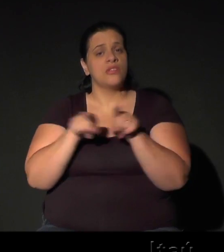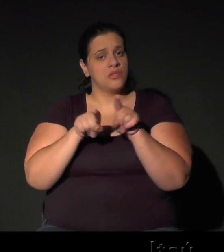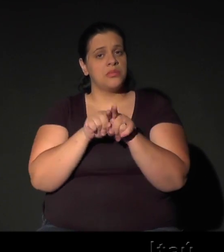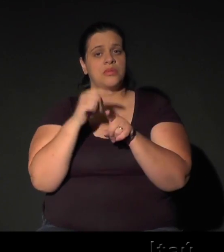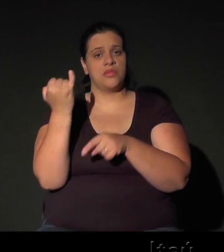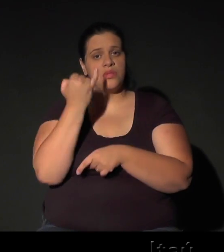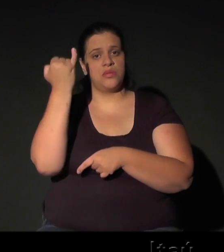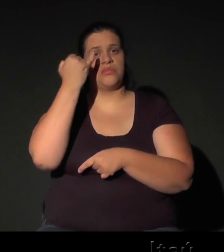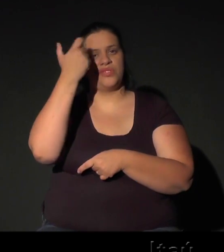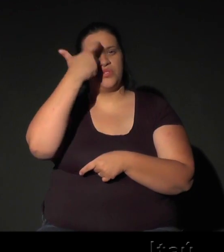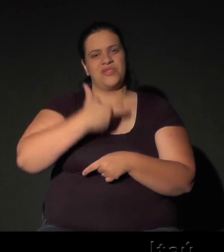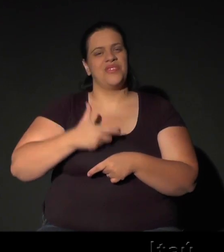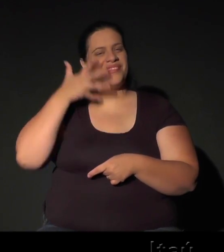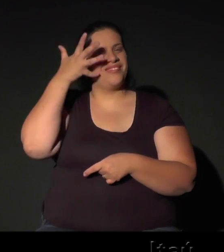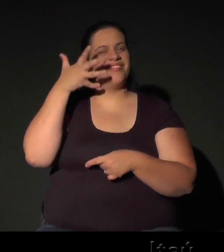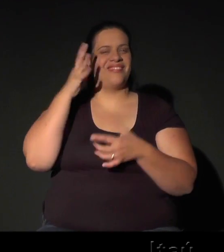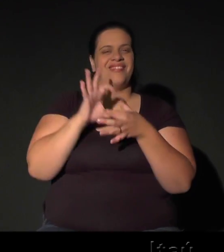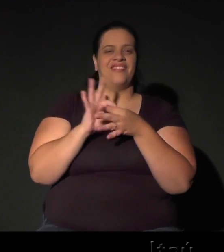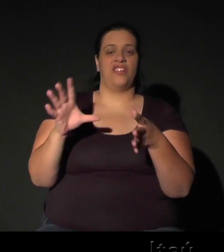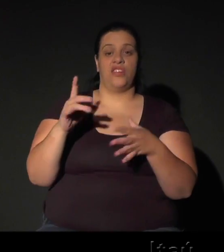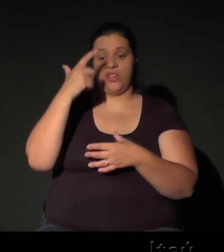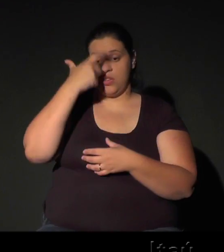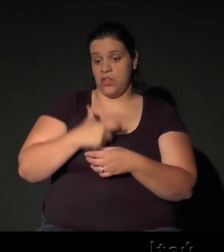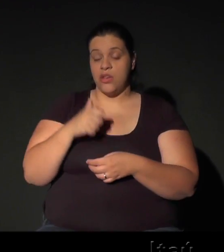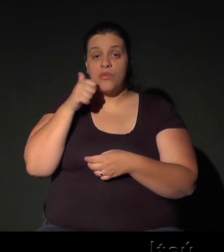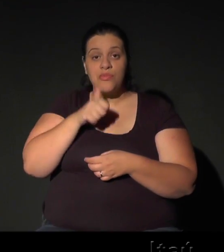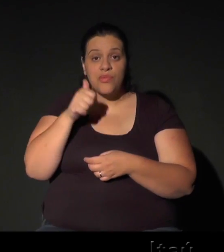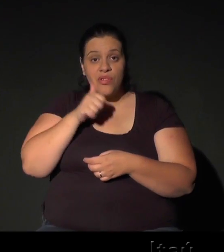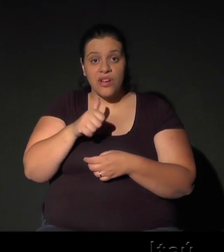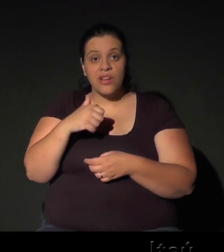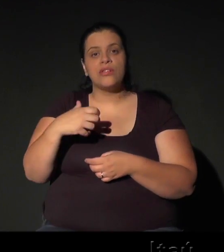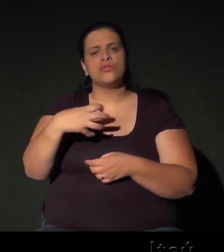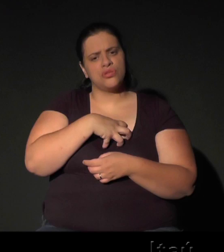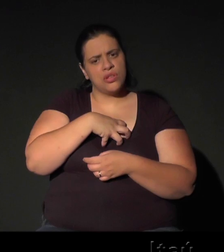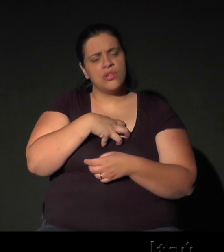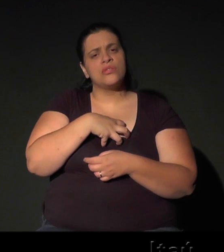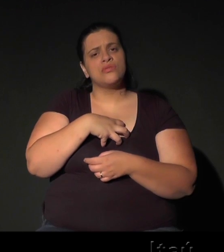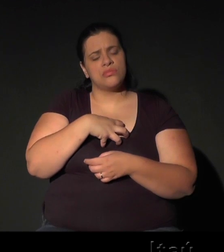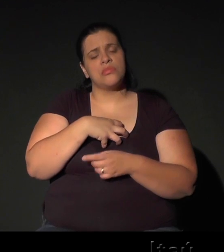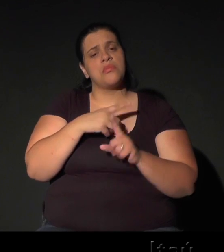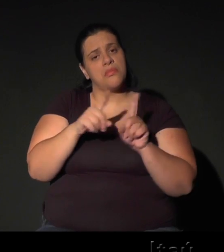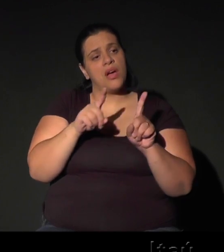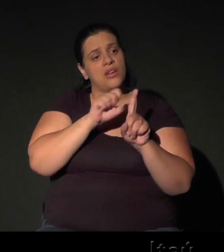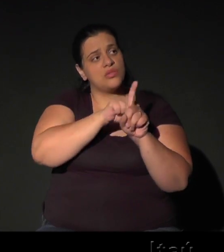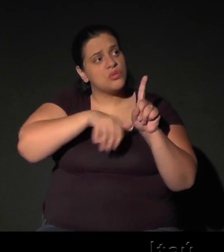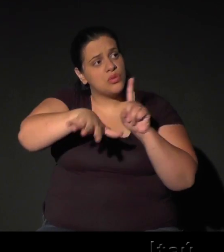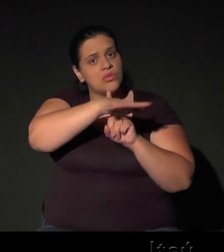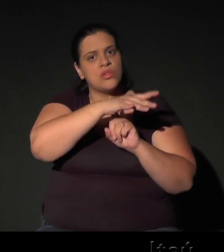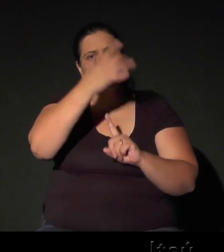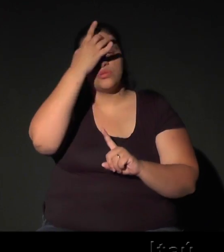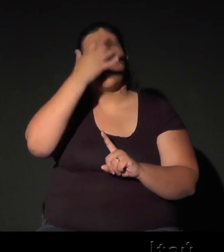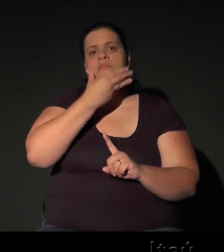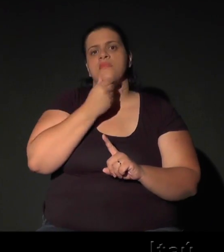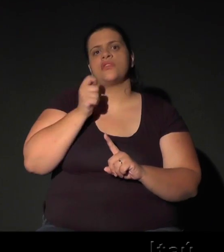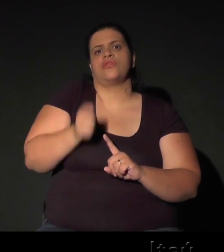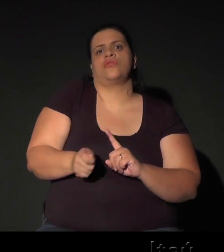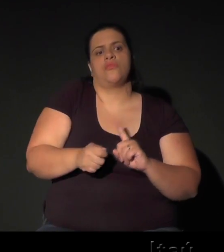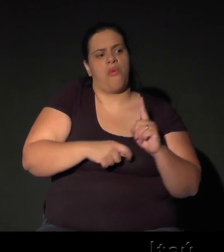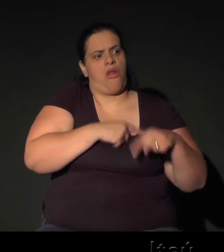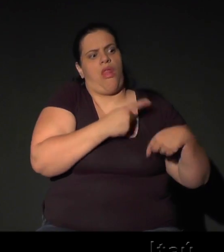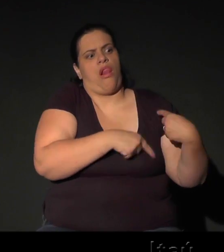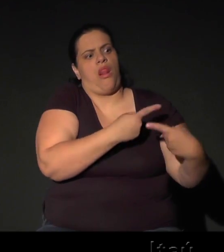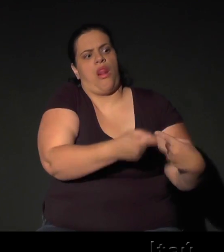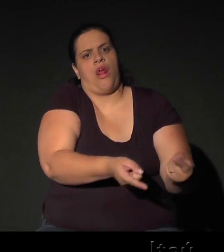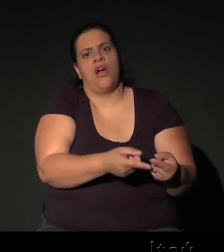desse discurso autorizado e muitas vezes nós enquanto mulheres somos mulheres mas Vivemos num sociedade machista então a gente é ensinada a reproduzir o